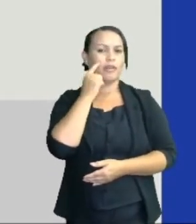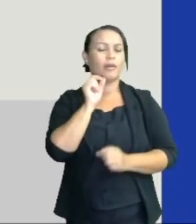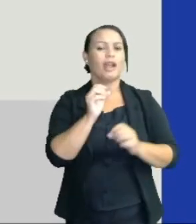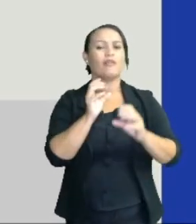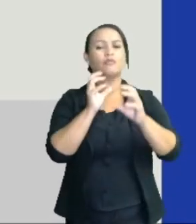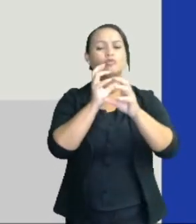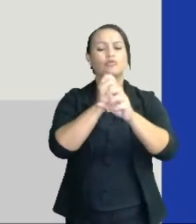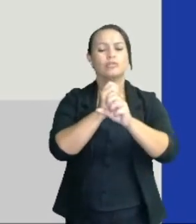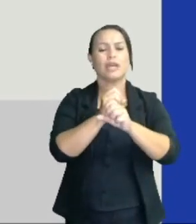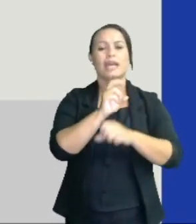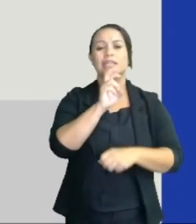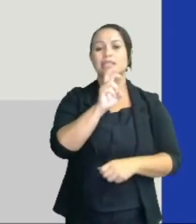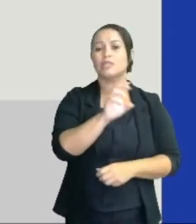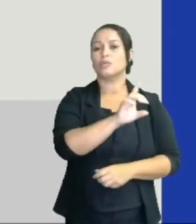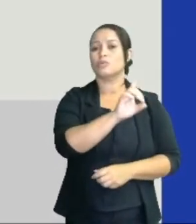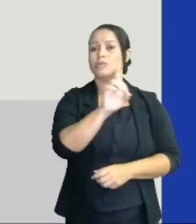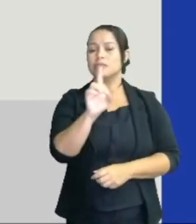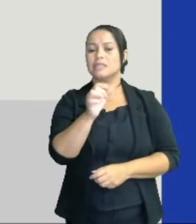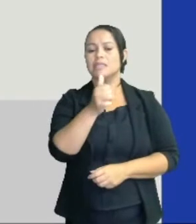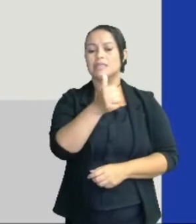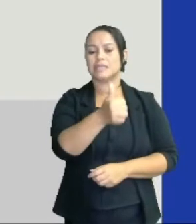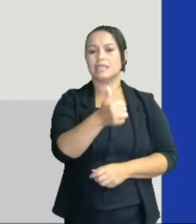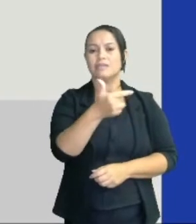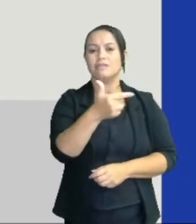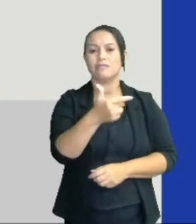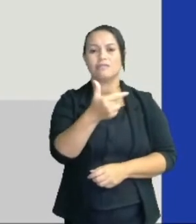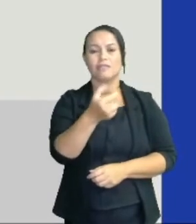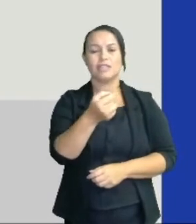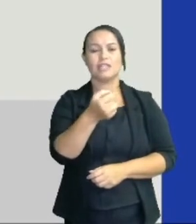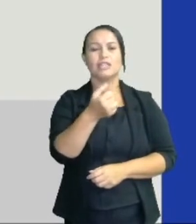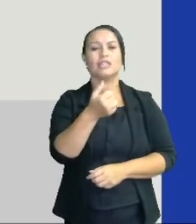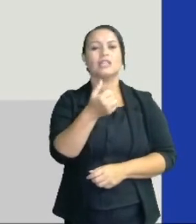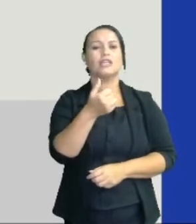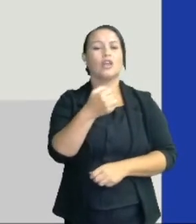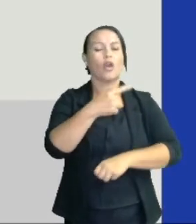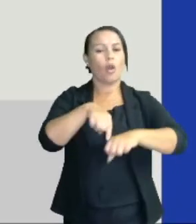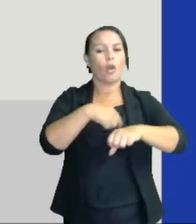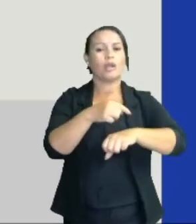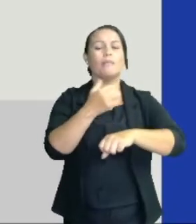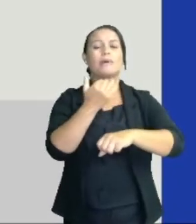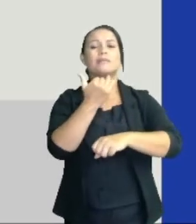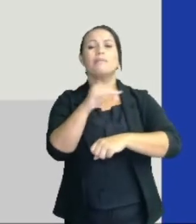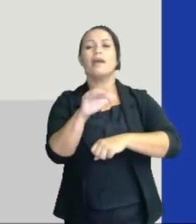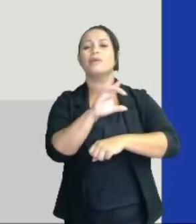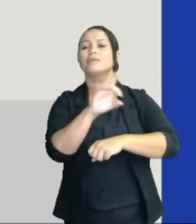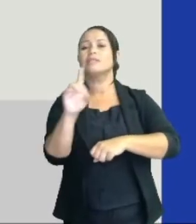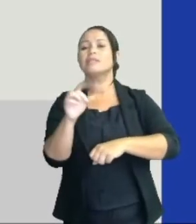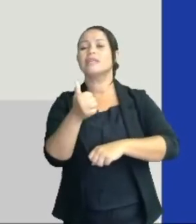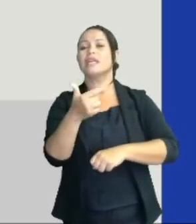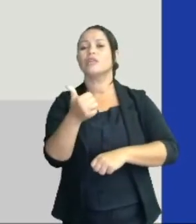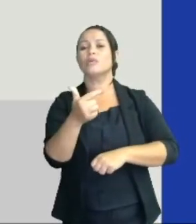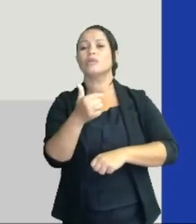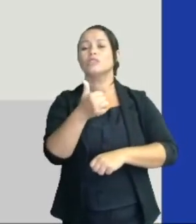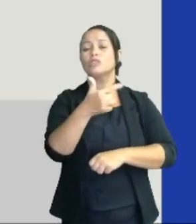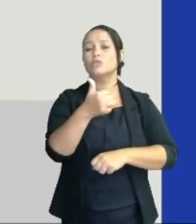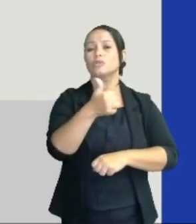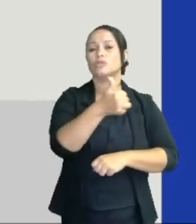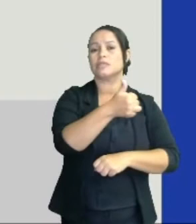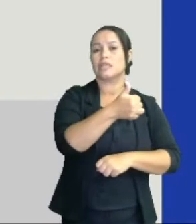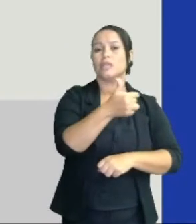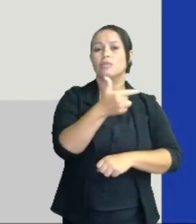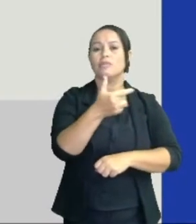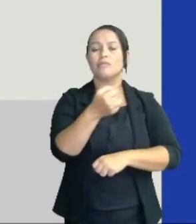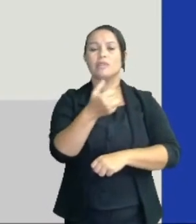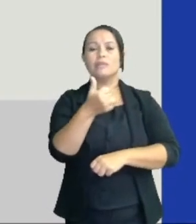vai juntar 5 dias, que é 120 horas, mais meio-dia, que é 12 horas. 12 mais